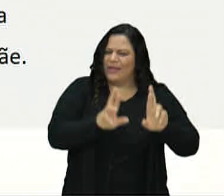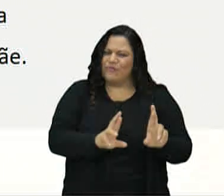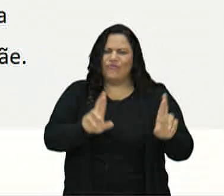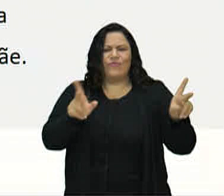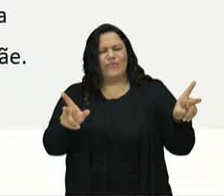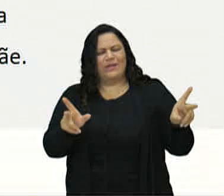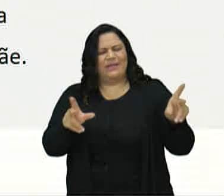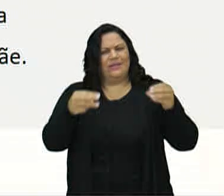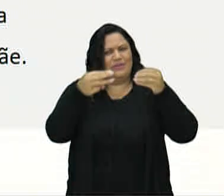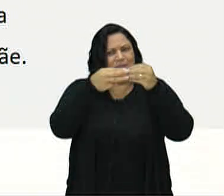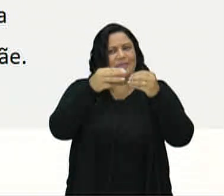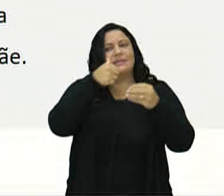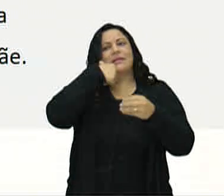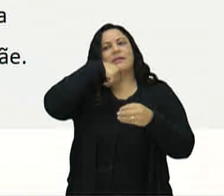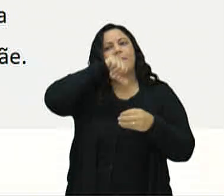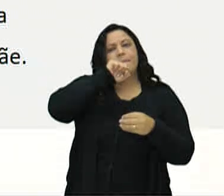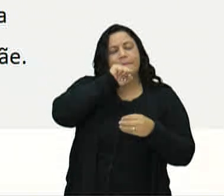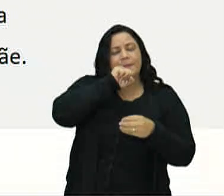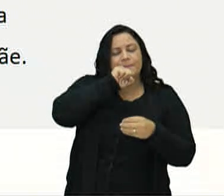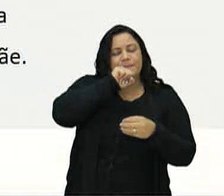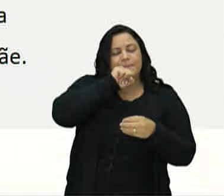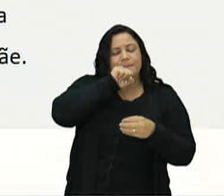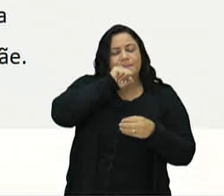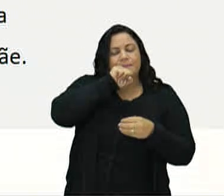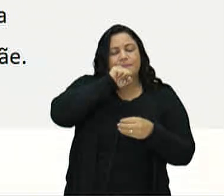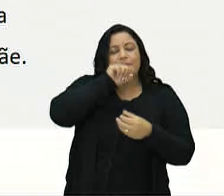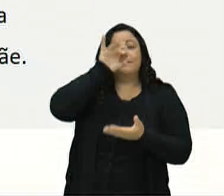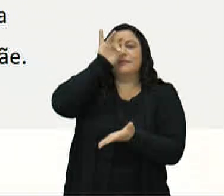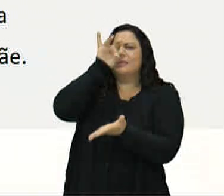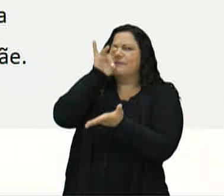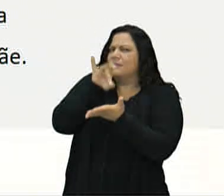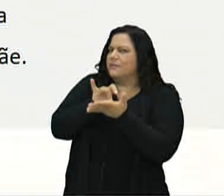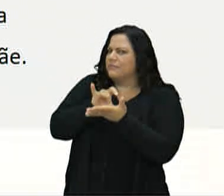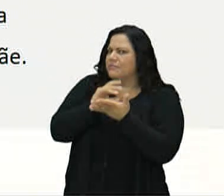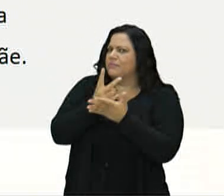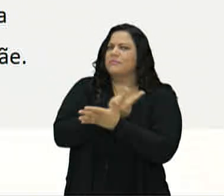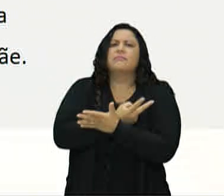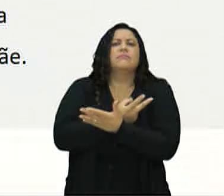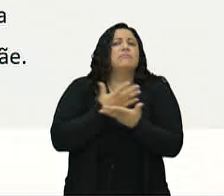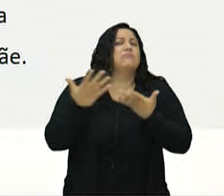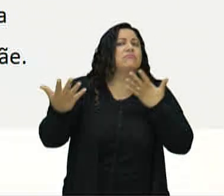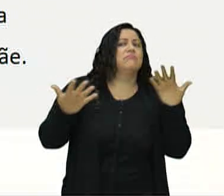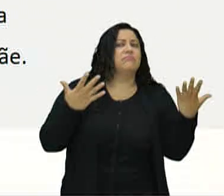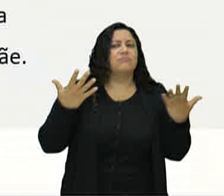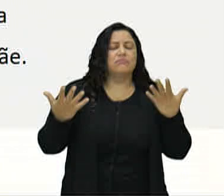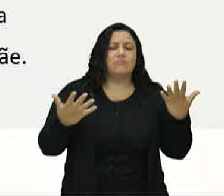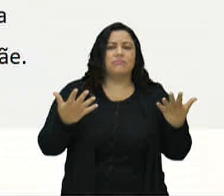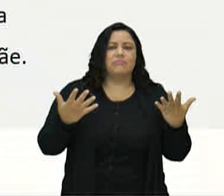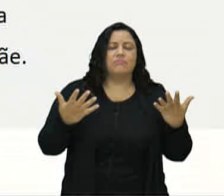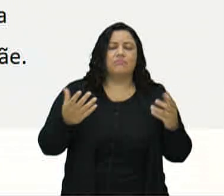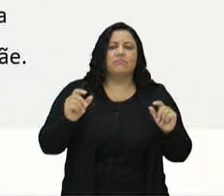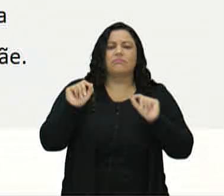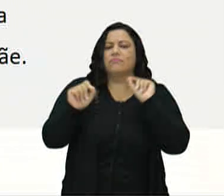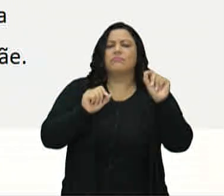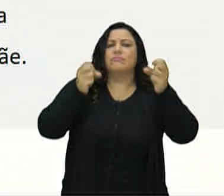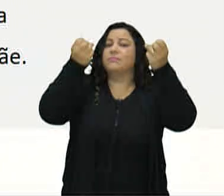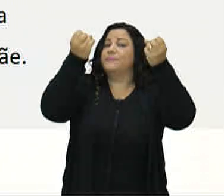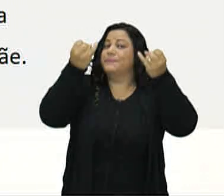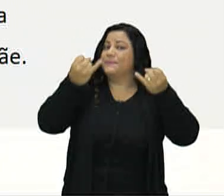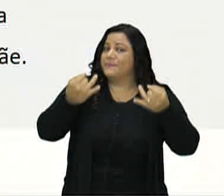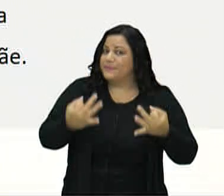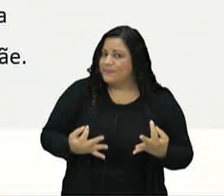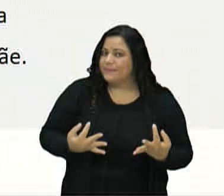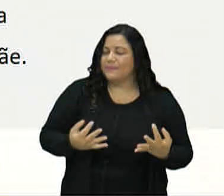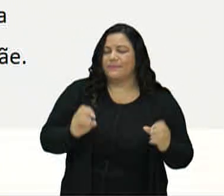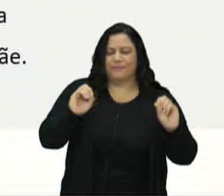afirmação está. Então você tem que ver se a afirmação está certa ou está errada e se a justificativa ao lado serve. Resolve